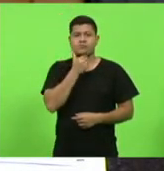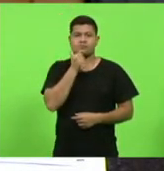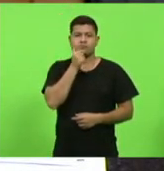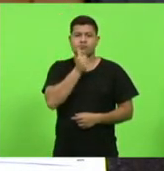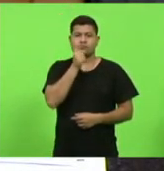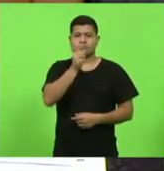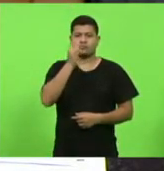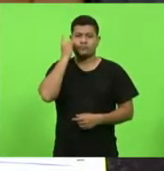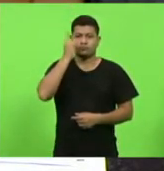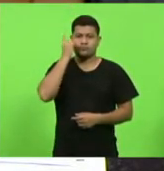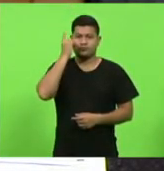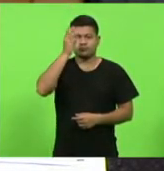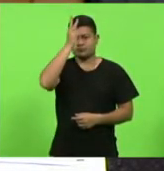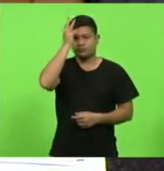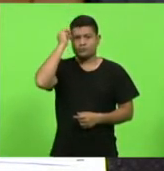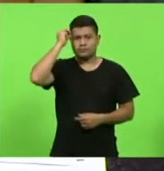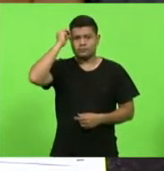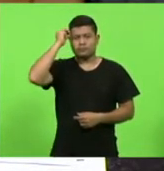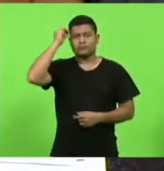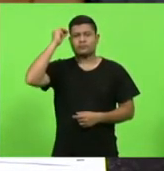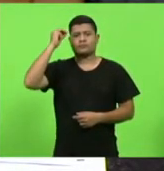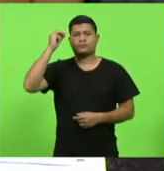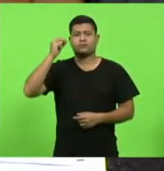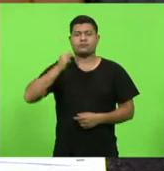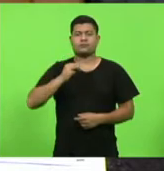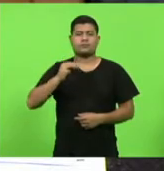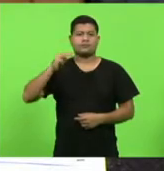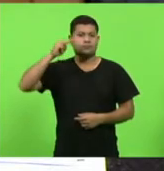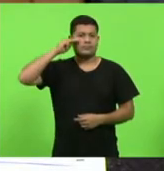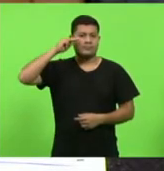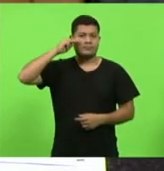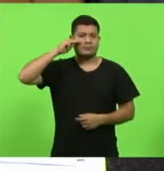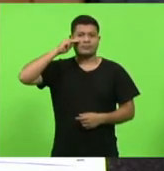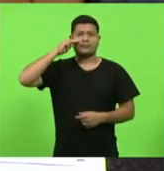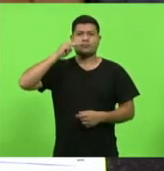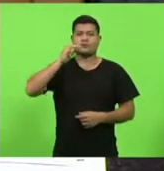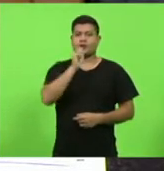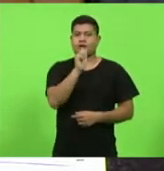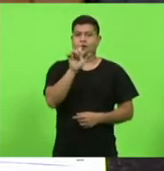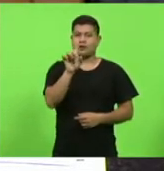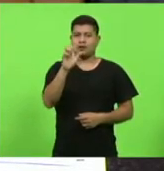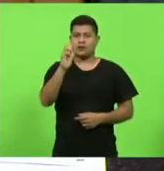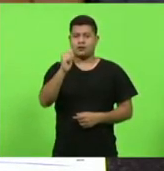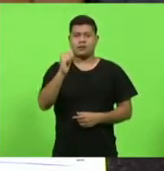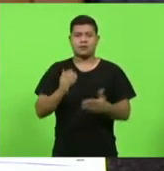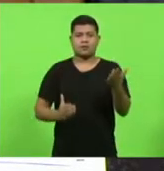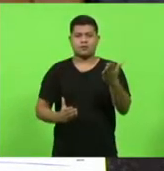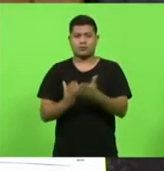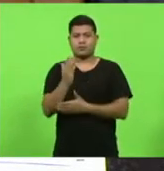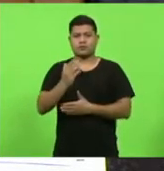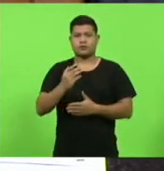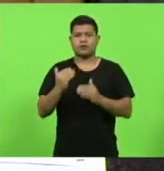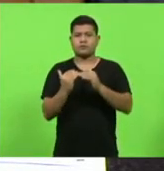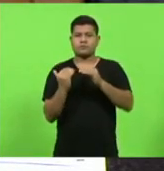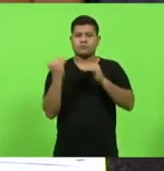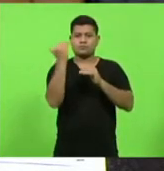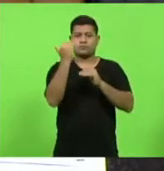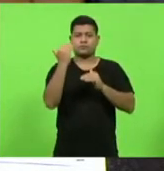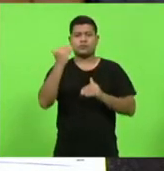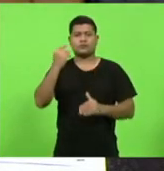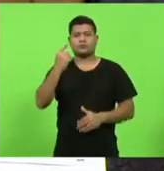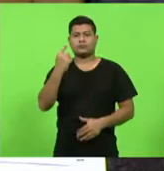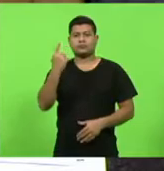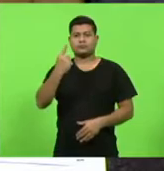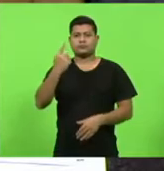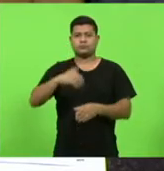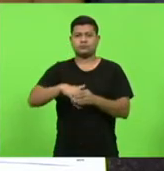deputadas Luciane Carminati, Marlene Fengler e Ada de Luca, foi aprovada por maioria em turno único o projeto